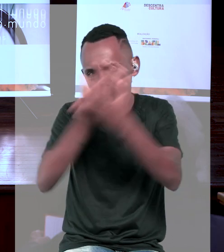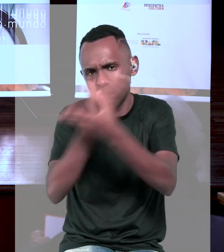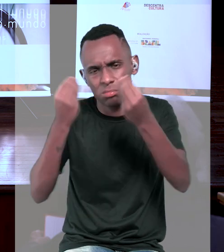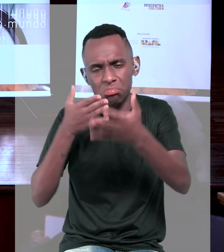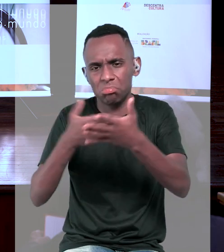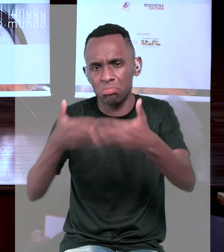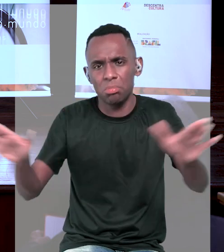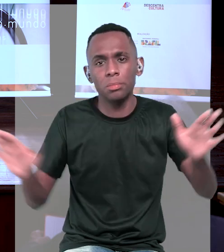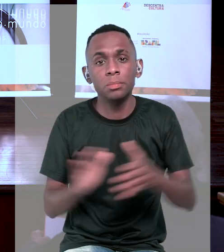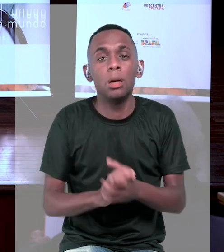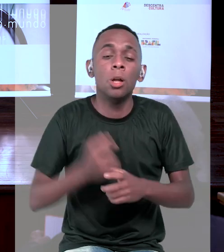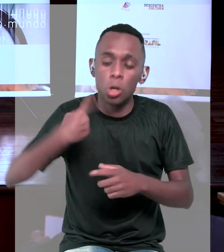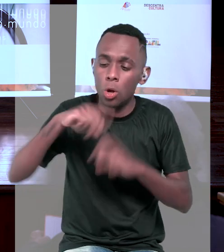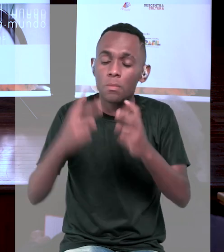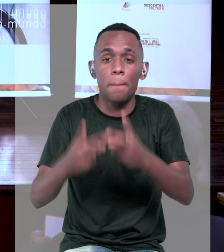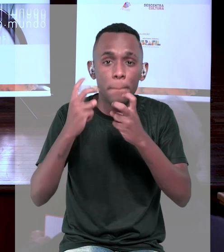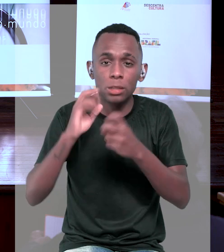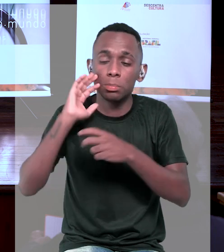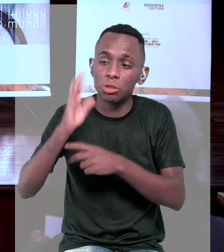ver isso e já está vendo isso.